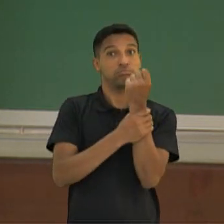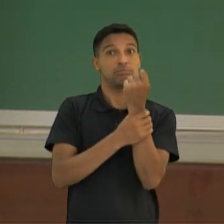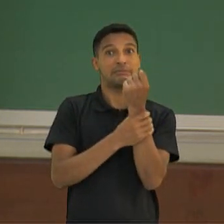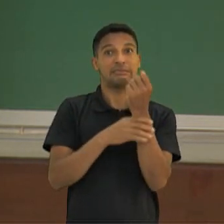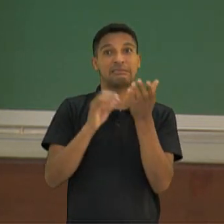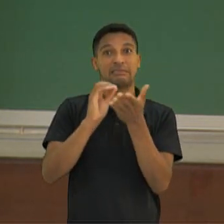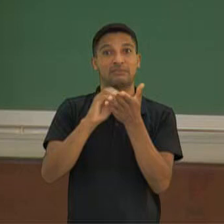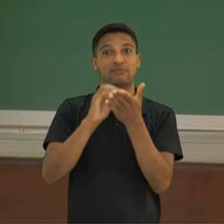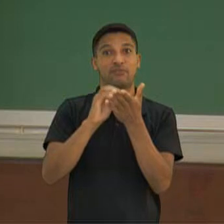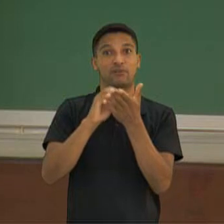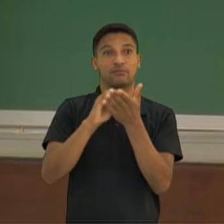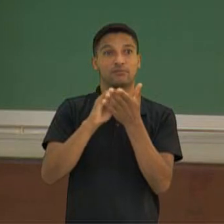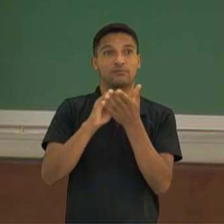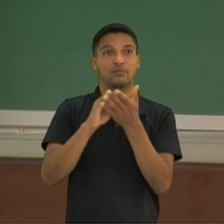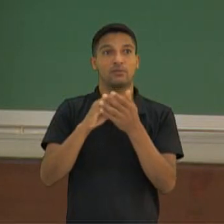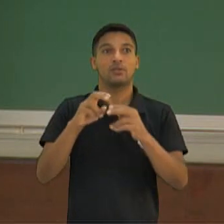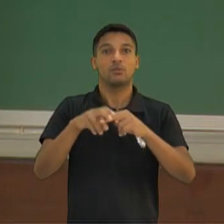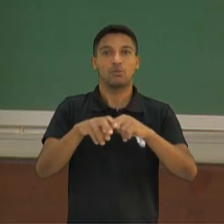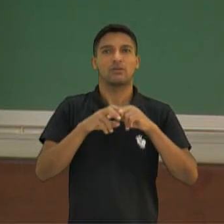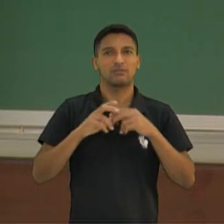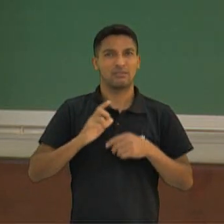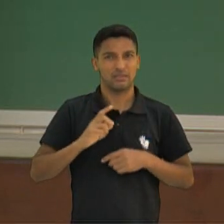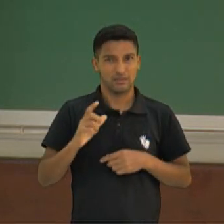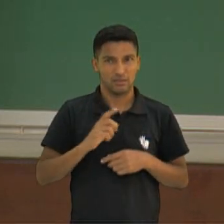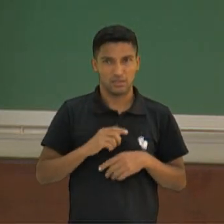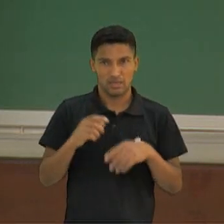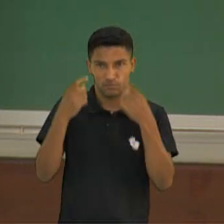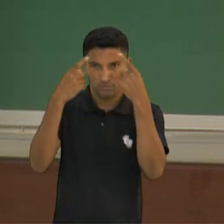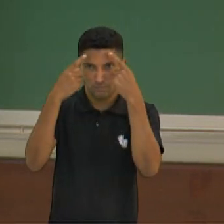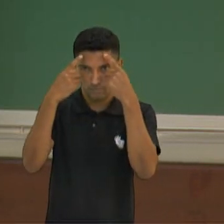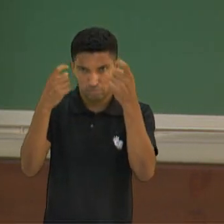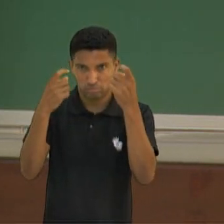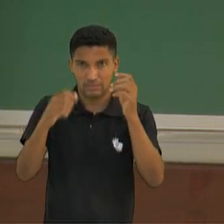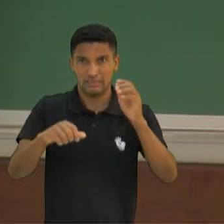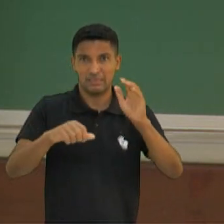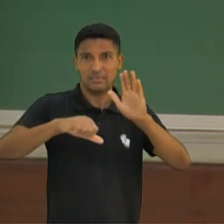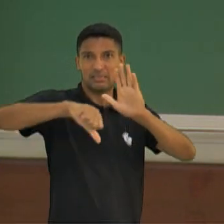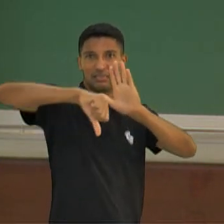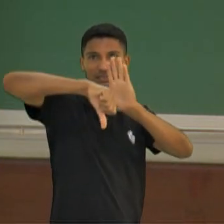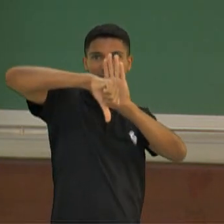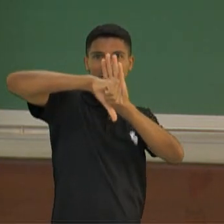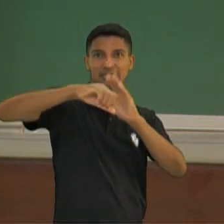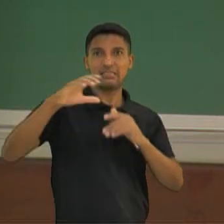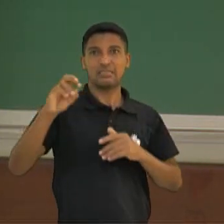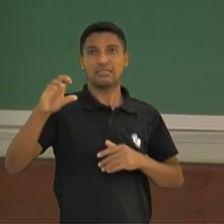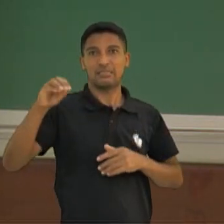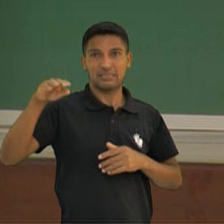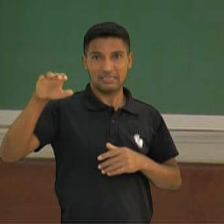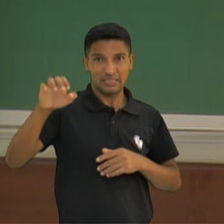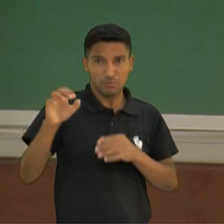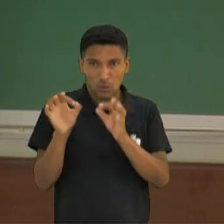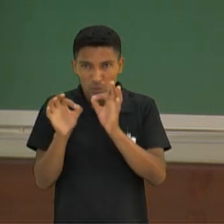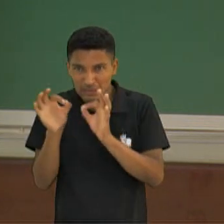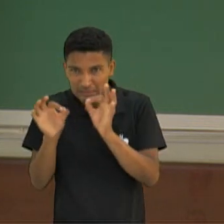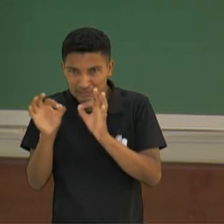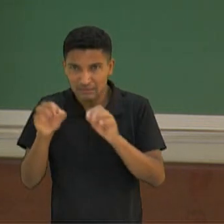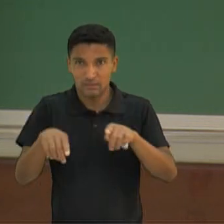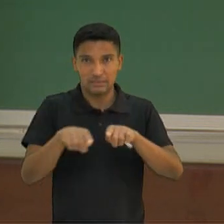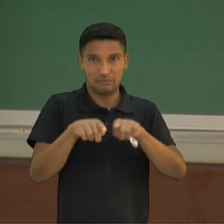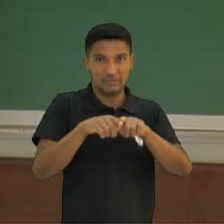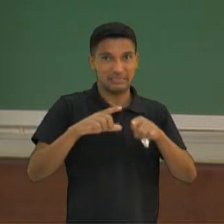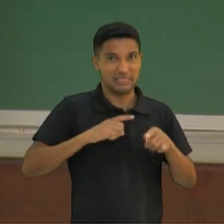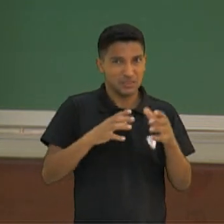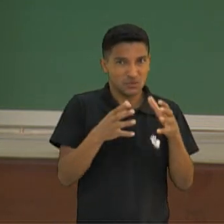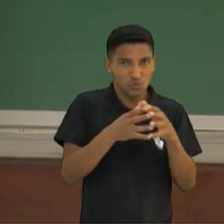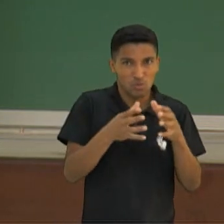mundo, devido à abundância do crime organizado e aos grupos de prostituição na cidade, que acabam afetando